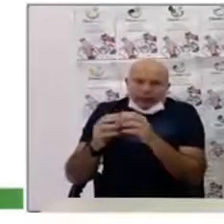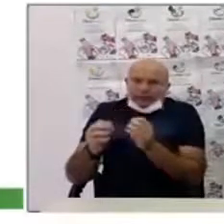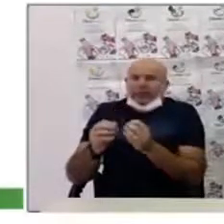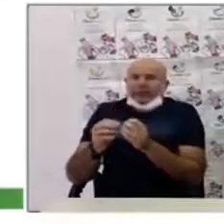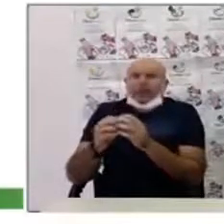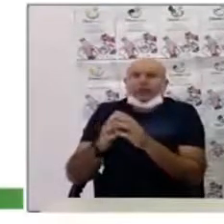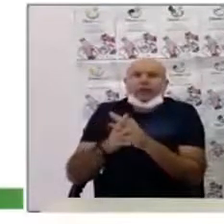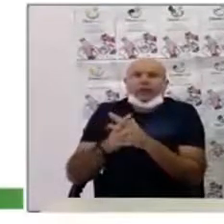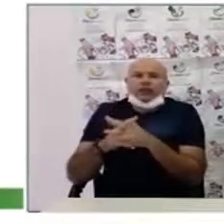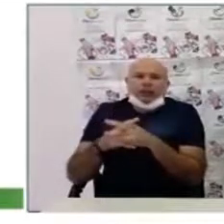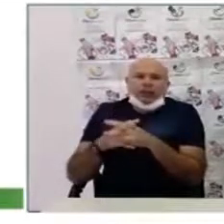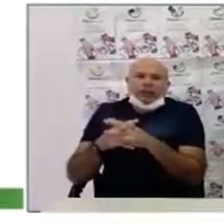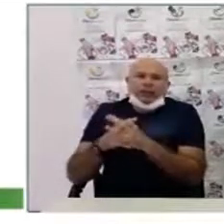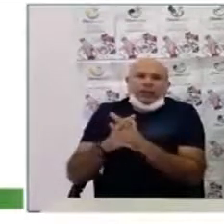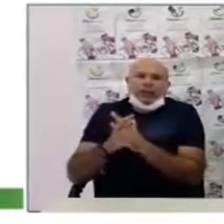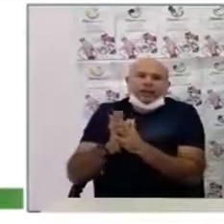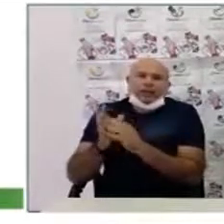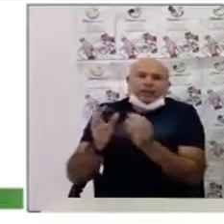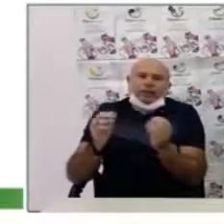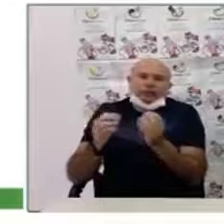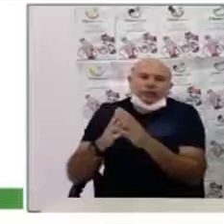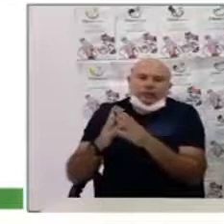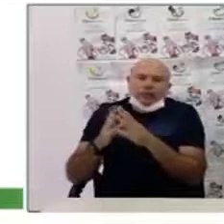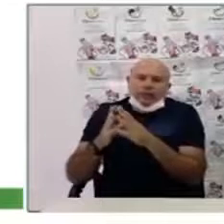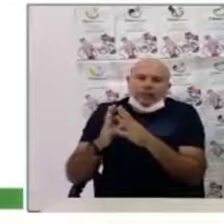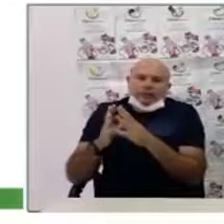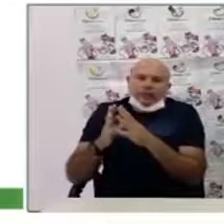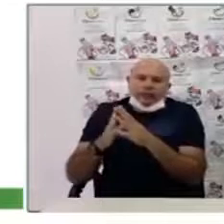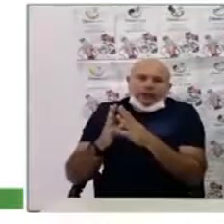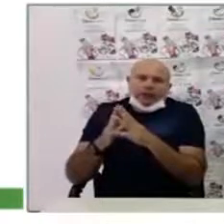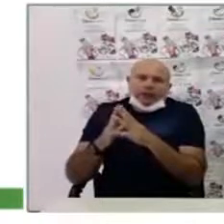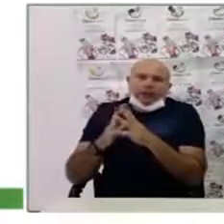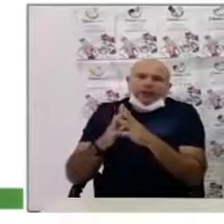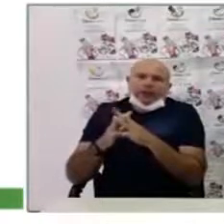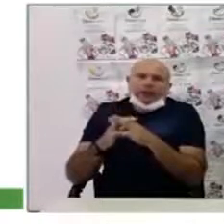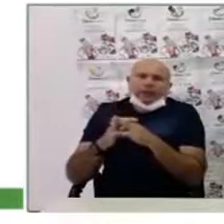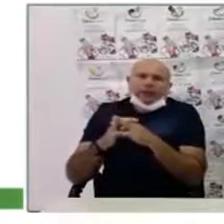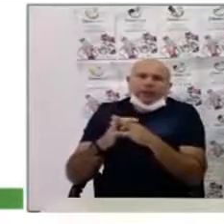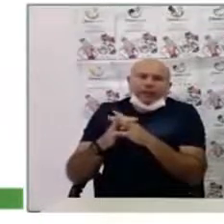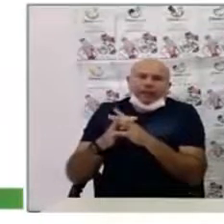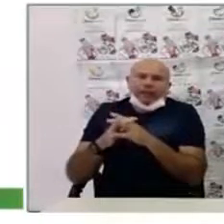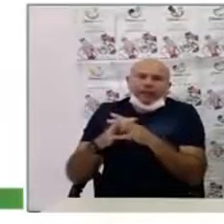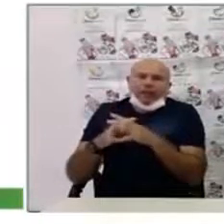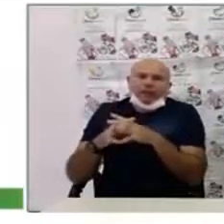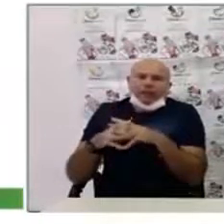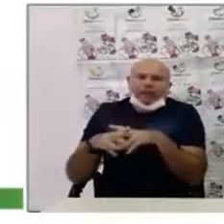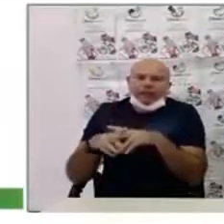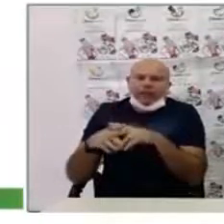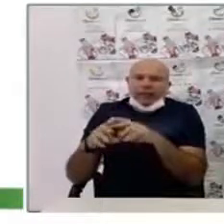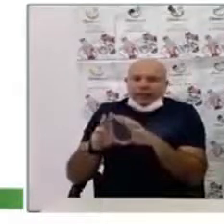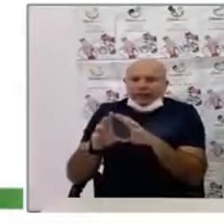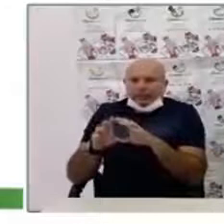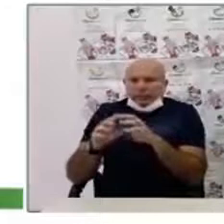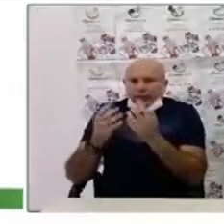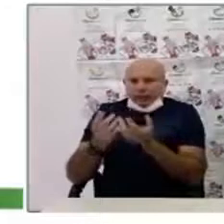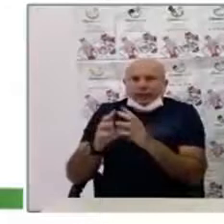época, a física quântica, né? Você vê aí na nossa lâmina falando de Max Planck. Planck falou da questão da